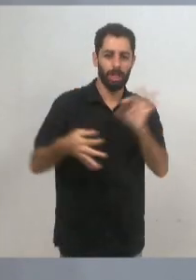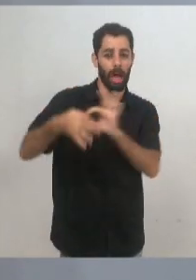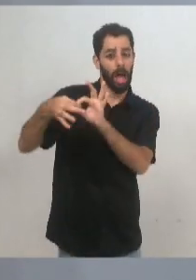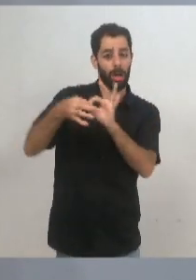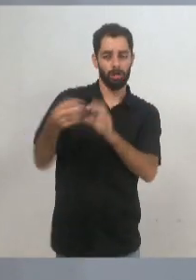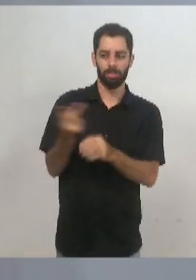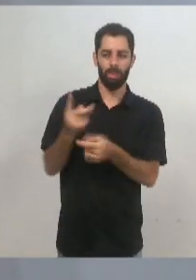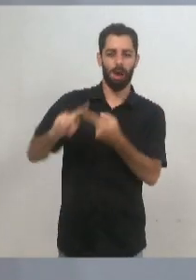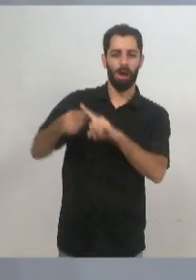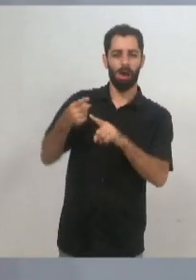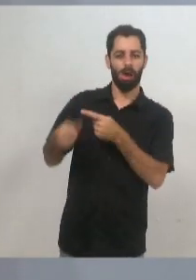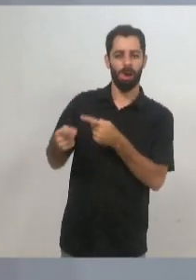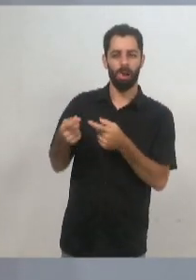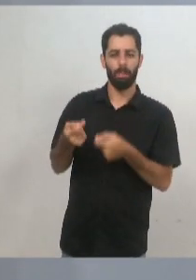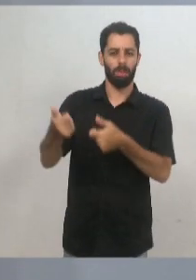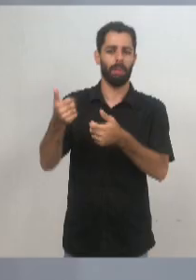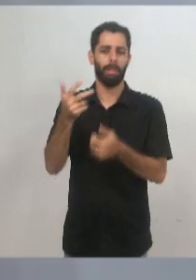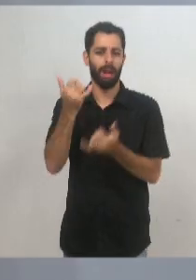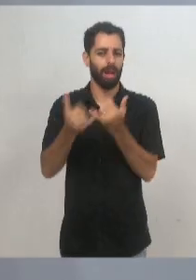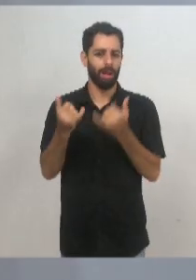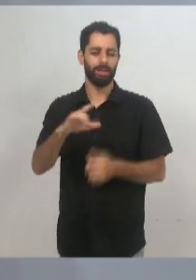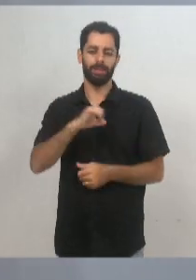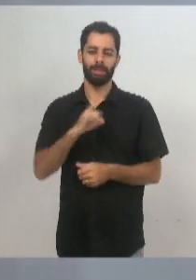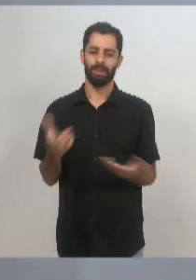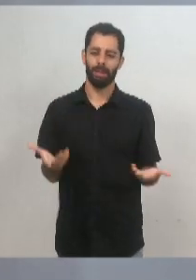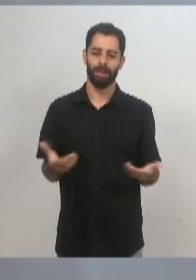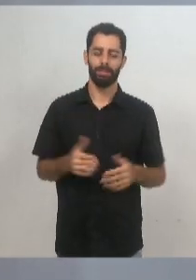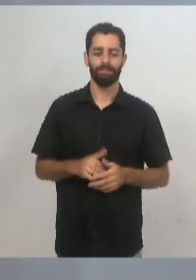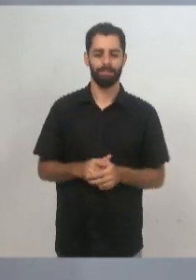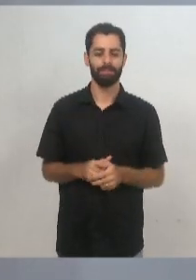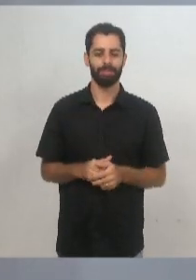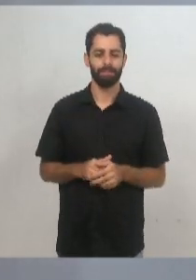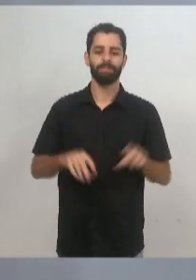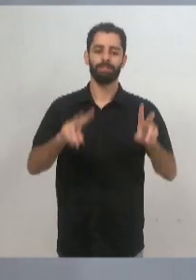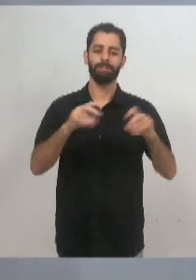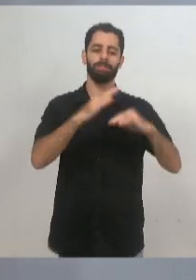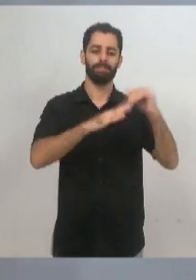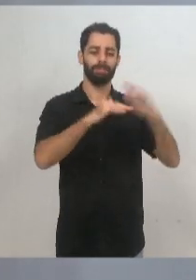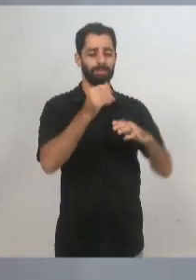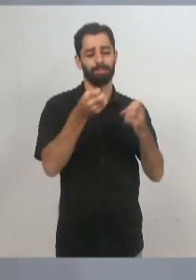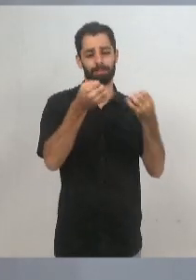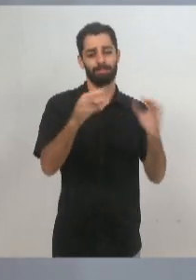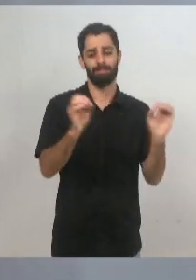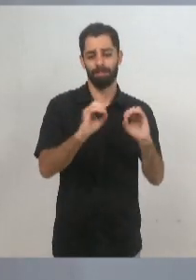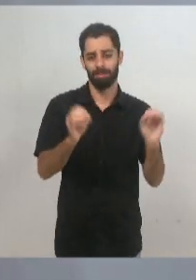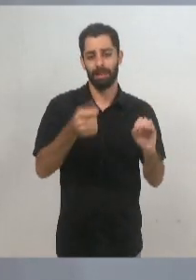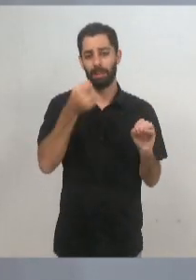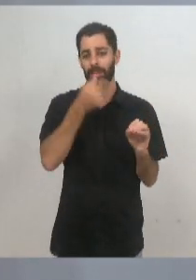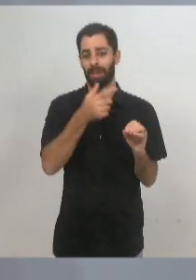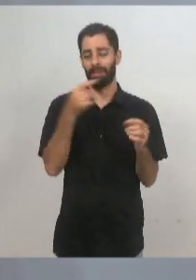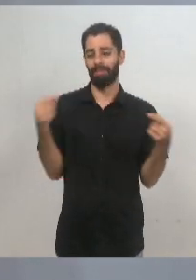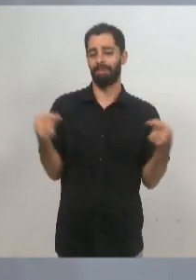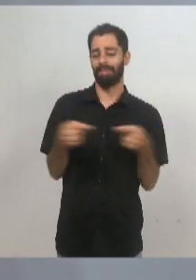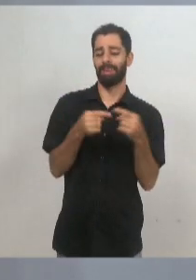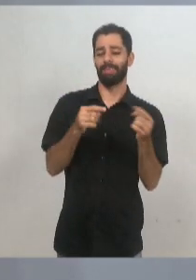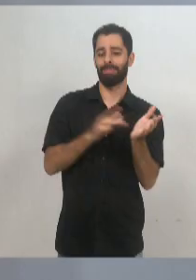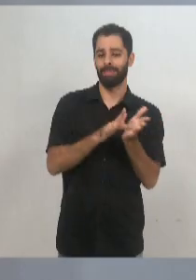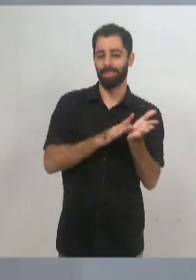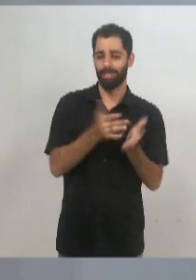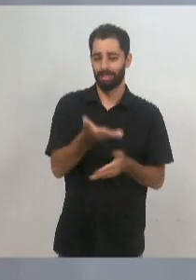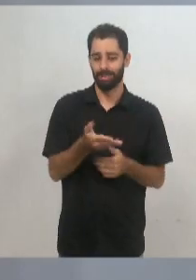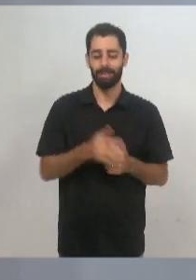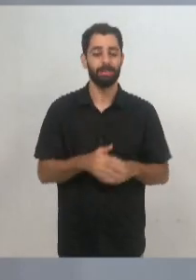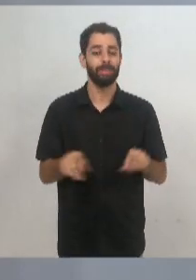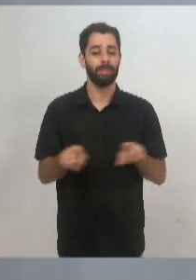sabe? Tem tudo para ser. E sobre a reconstrução, não vou nem falar, porque a piada já vem pronta, né? E o pior